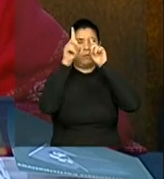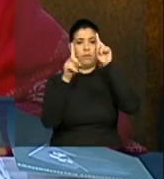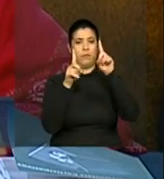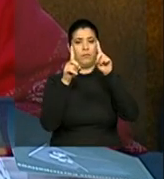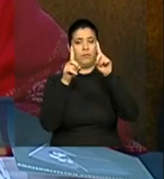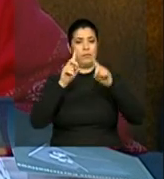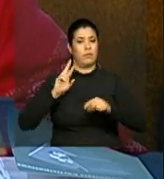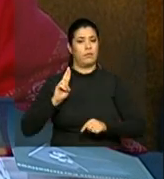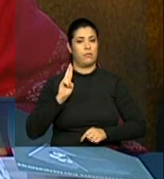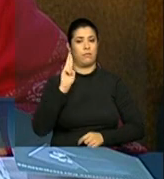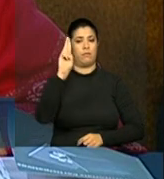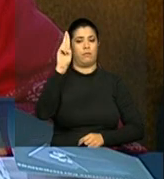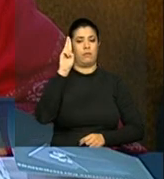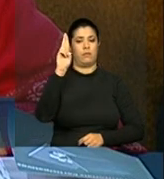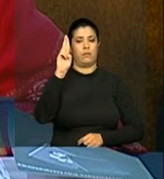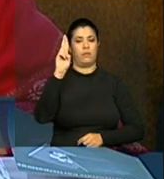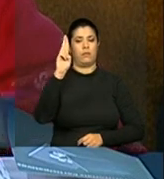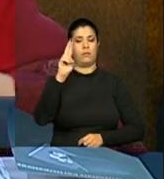é representativa,